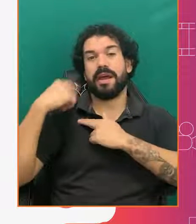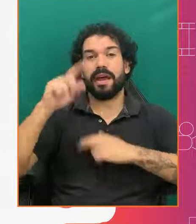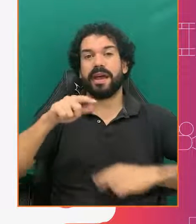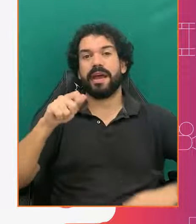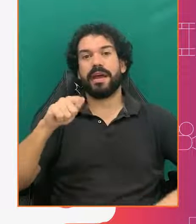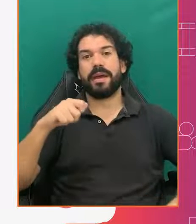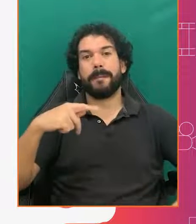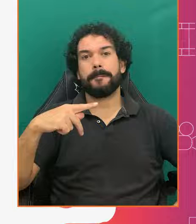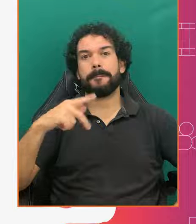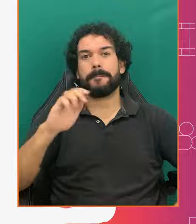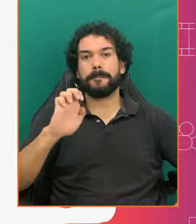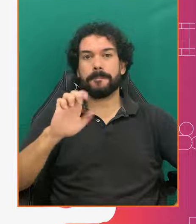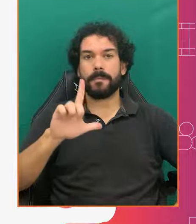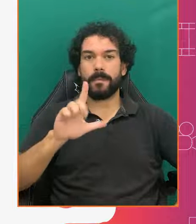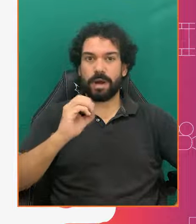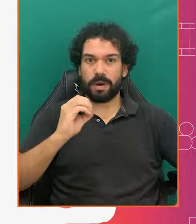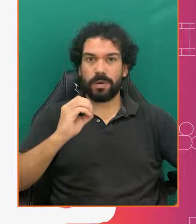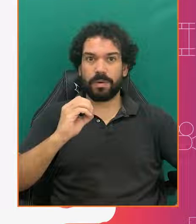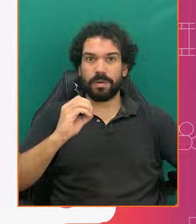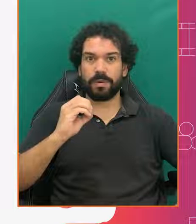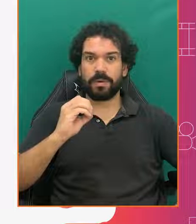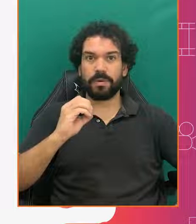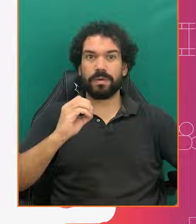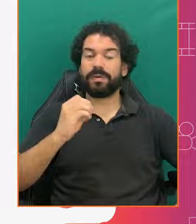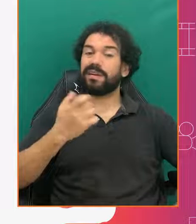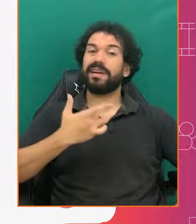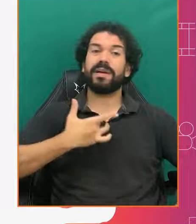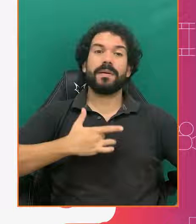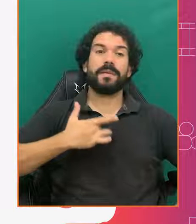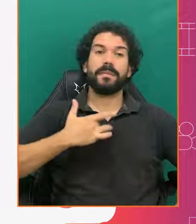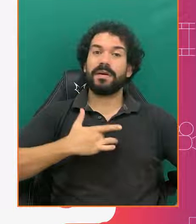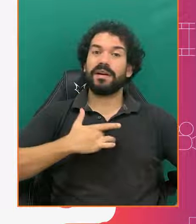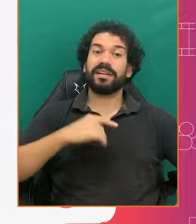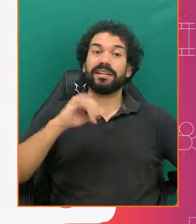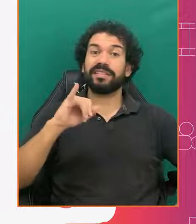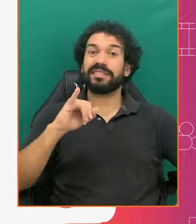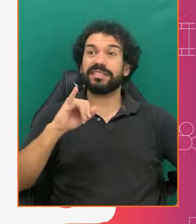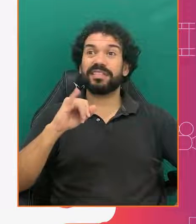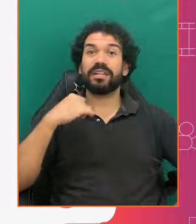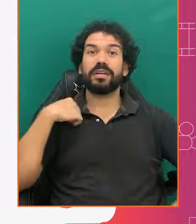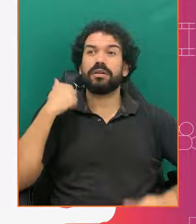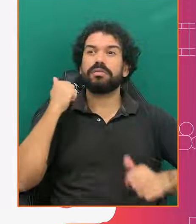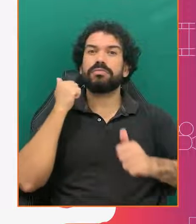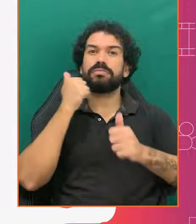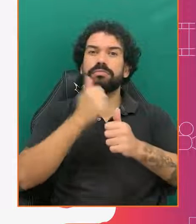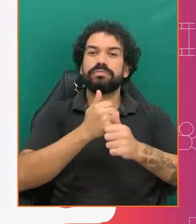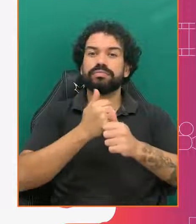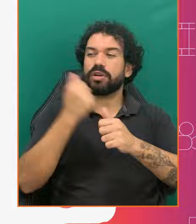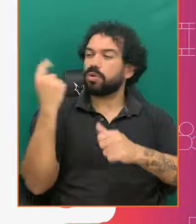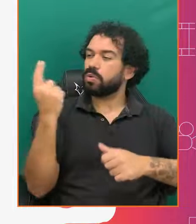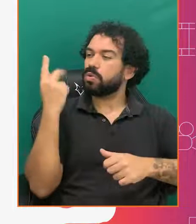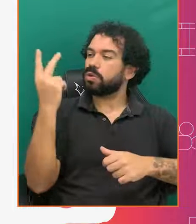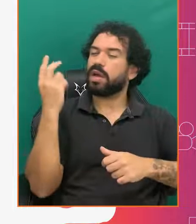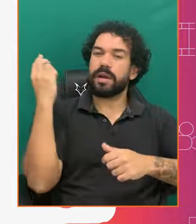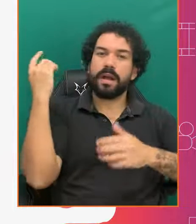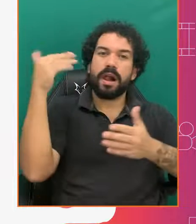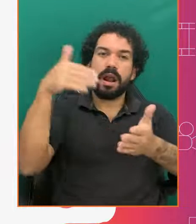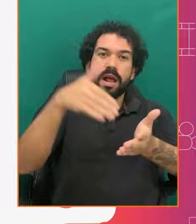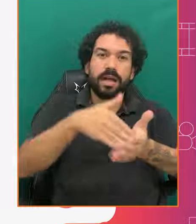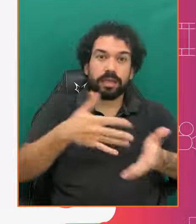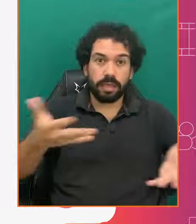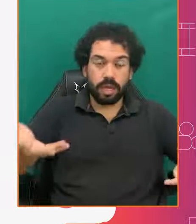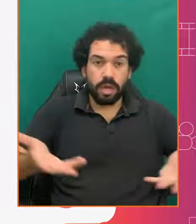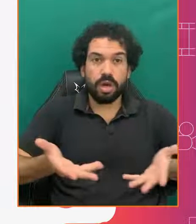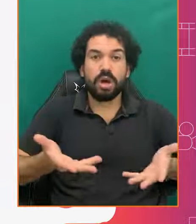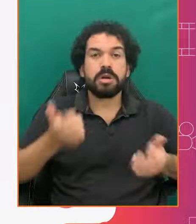o princípio do apelo. Vai ser uma pena se você seguir todos os princípios que eu falei